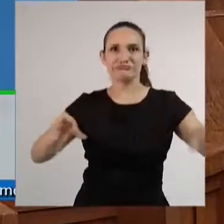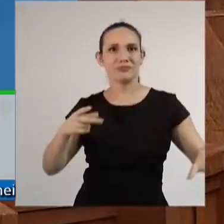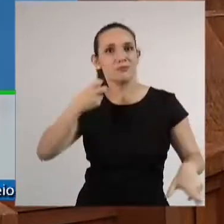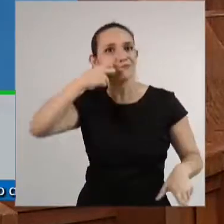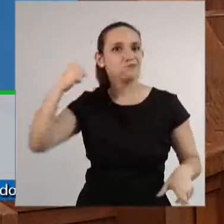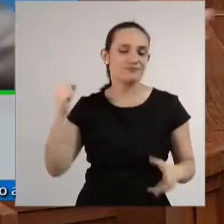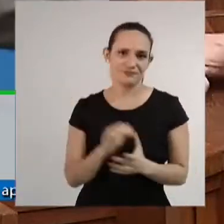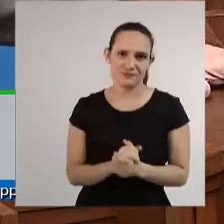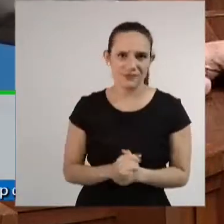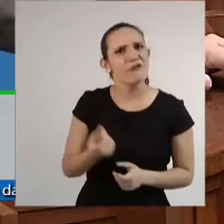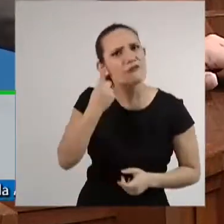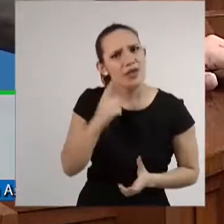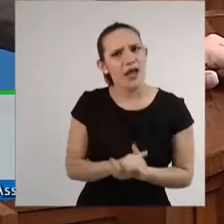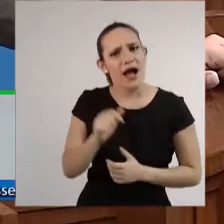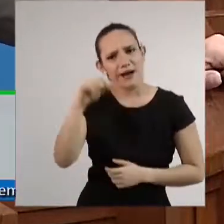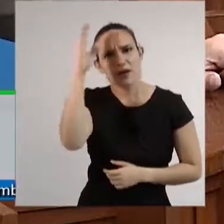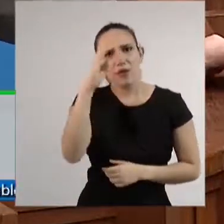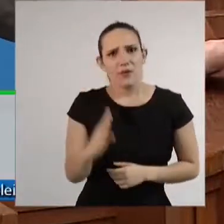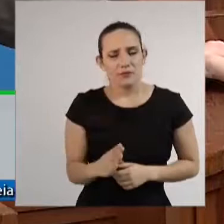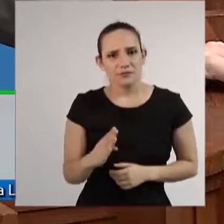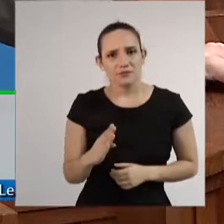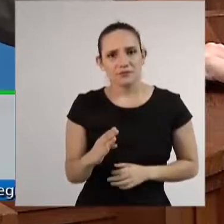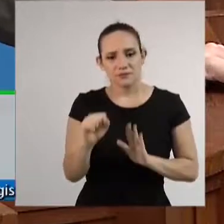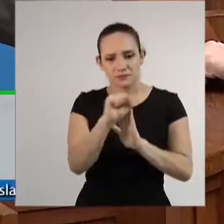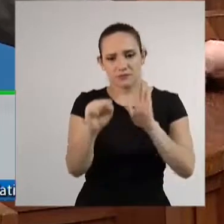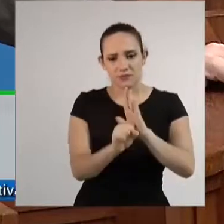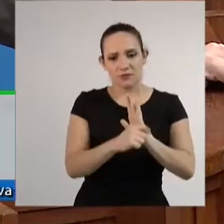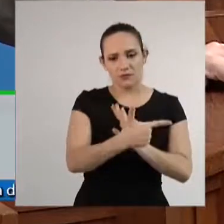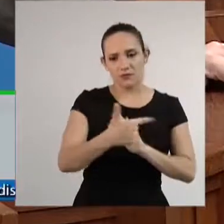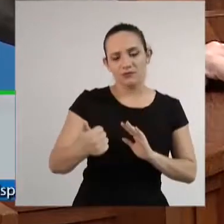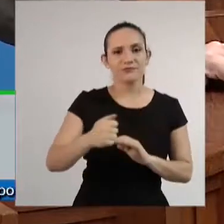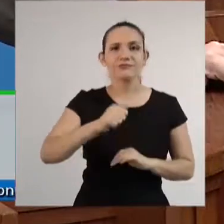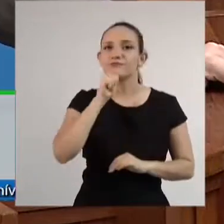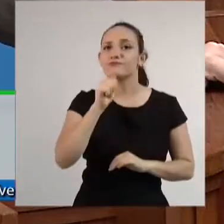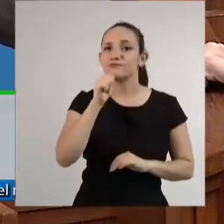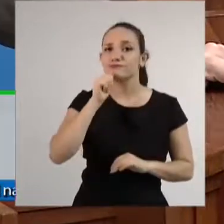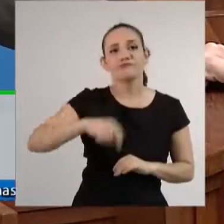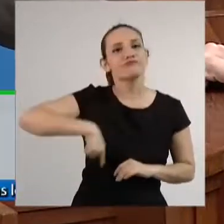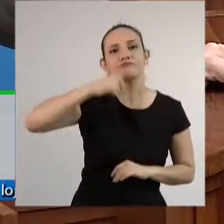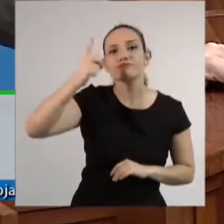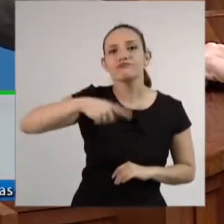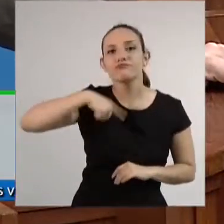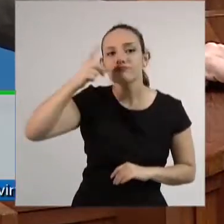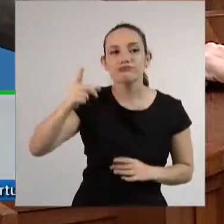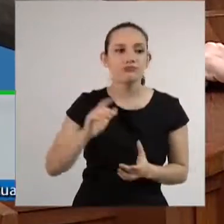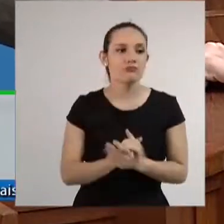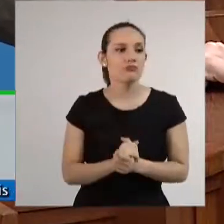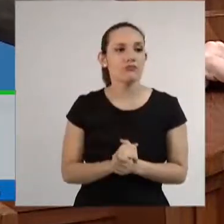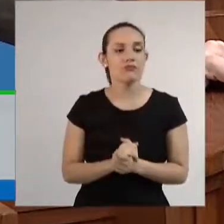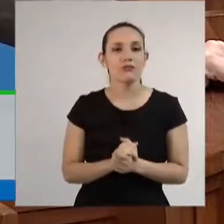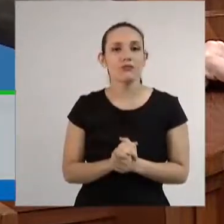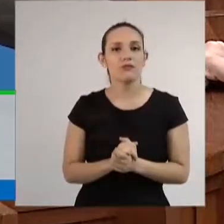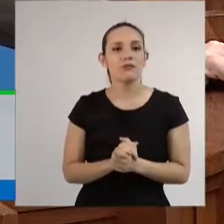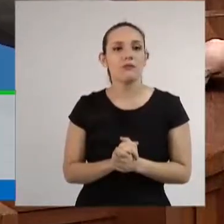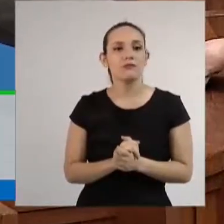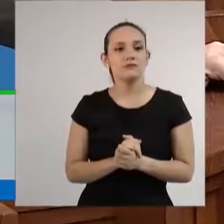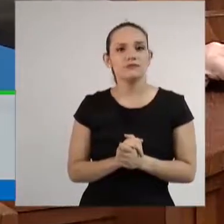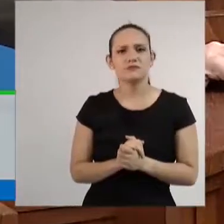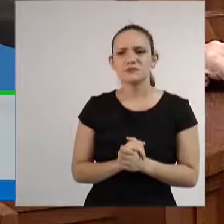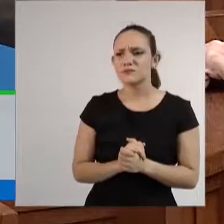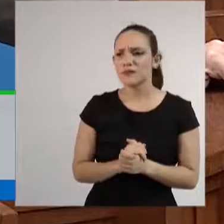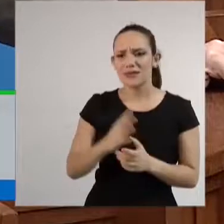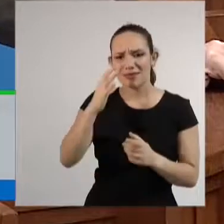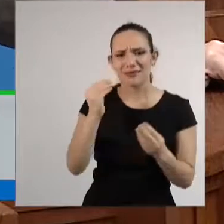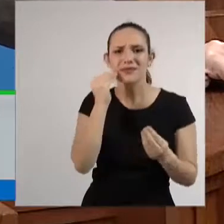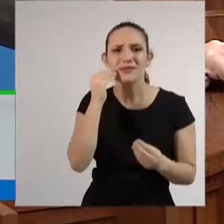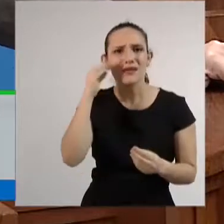pleno século XXI, não foi capaz sequer de enfrentar as